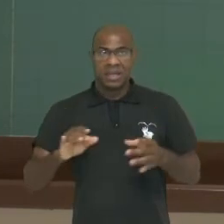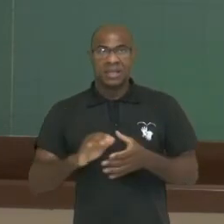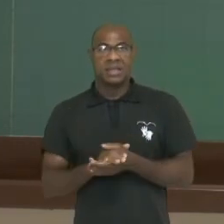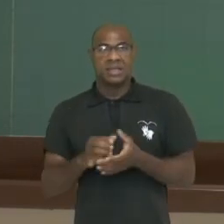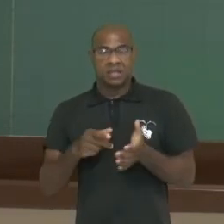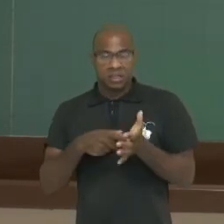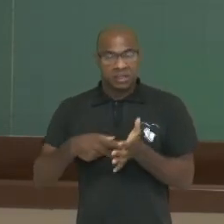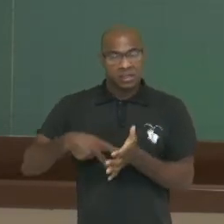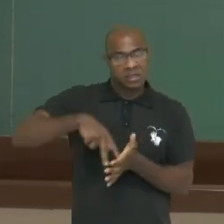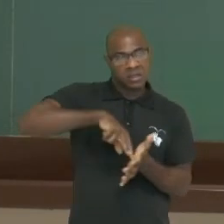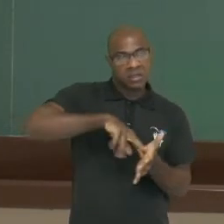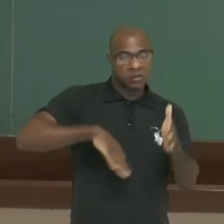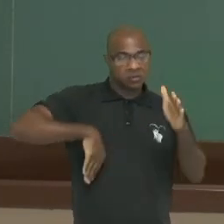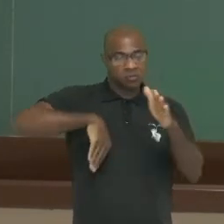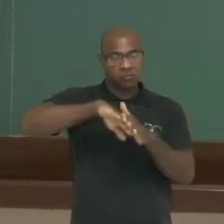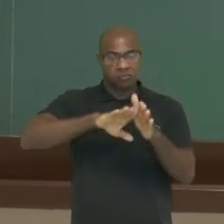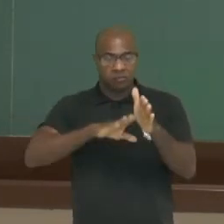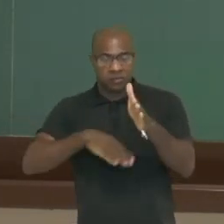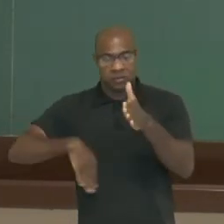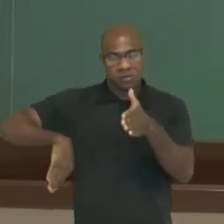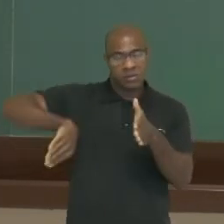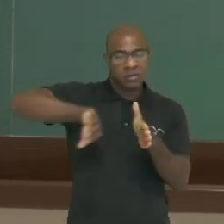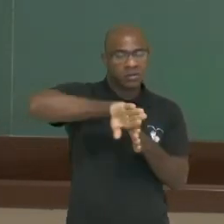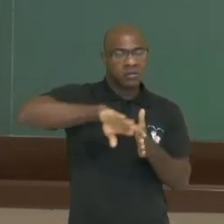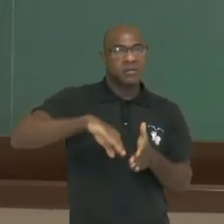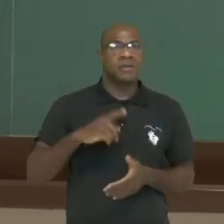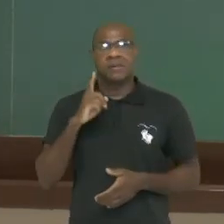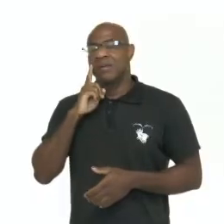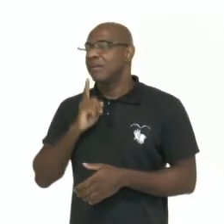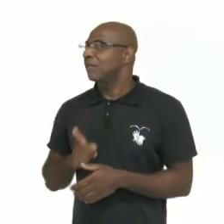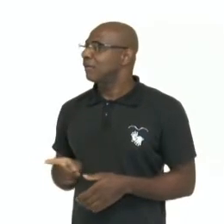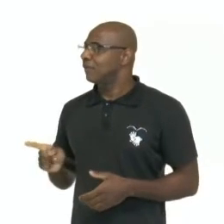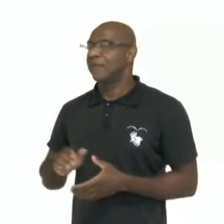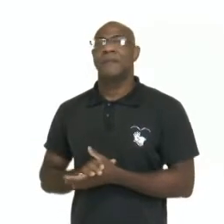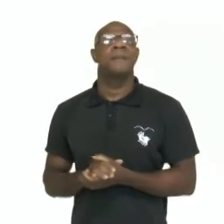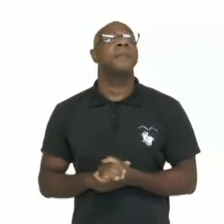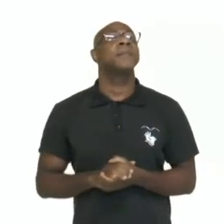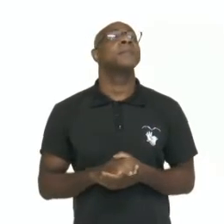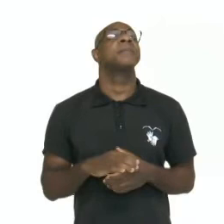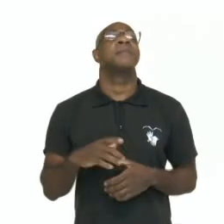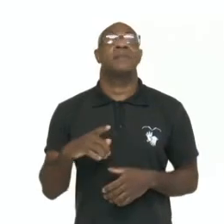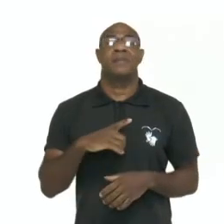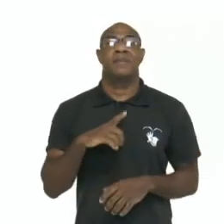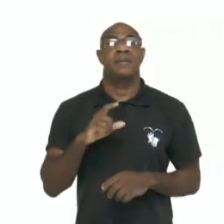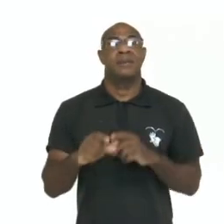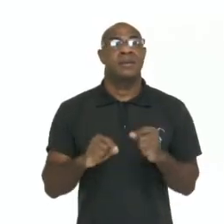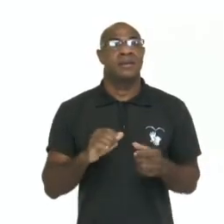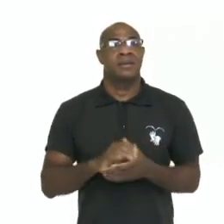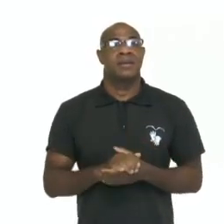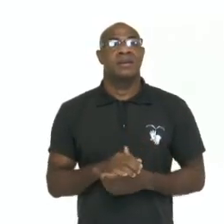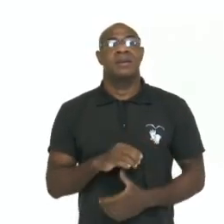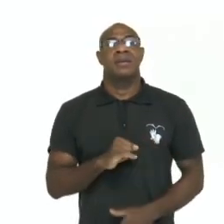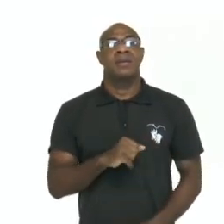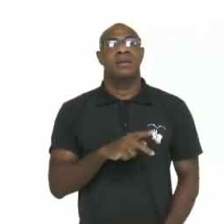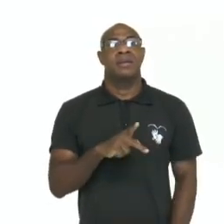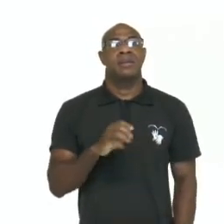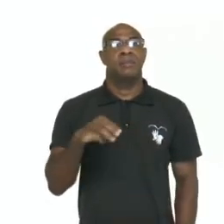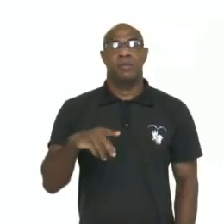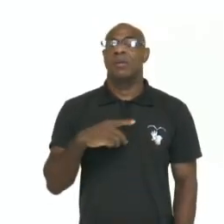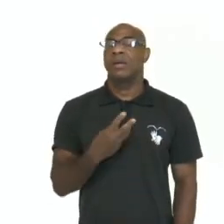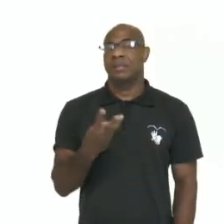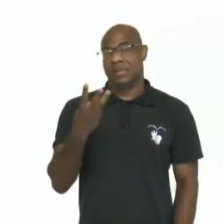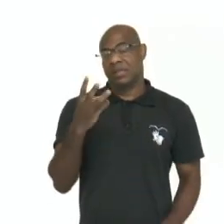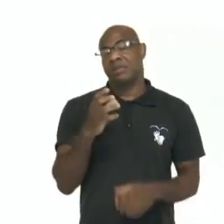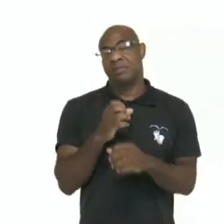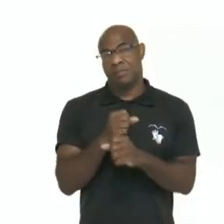devem atingir o adversário. E na sequência nós temos o Ippon, que equivale a 3 pontos,